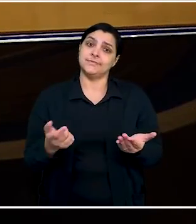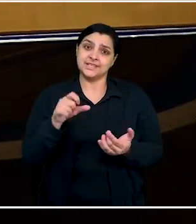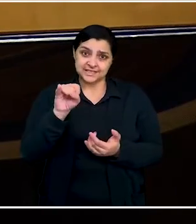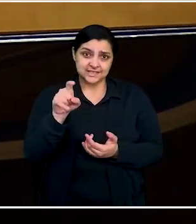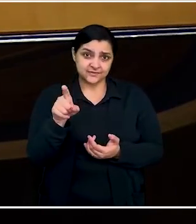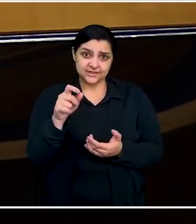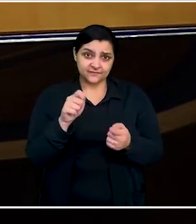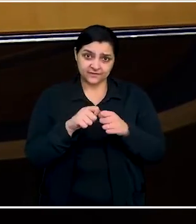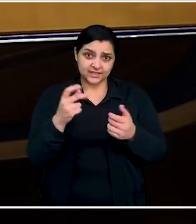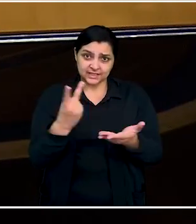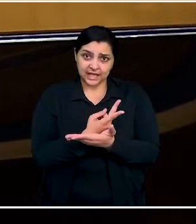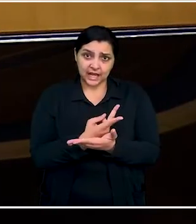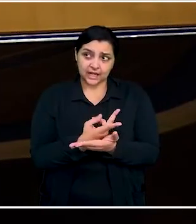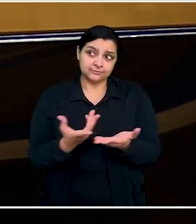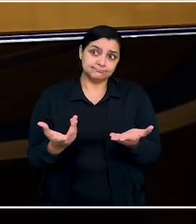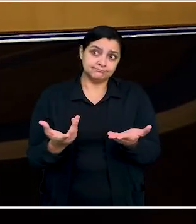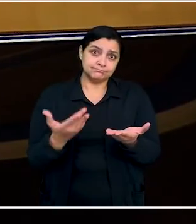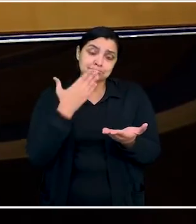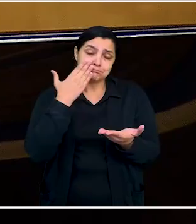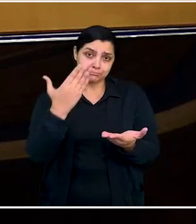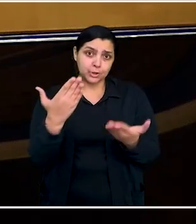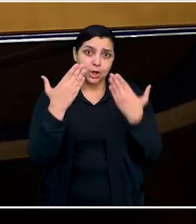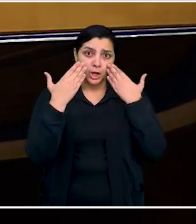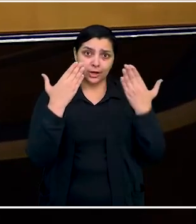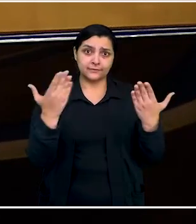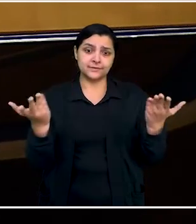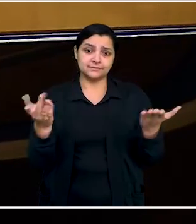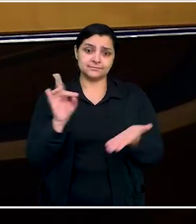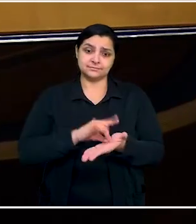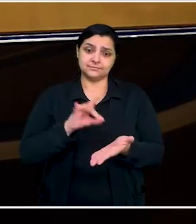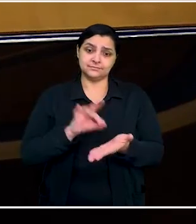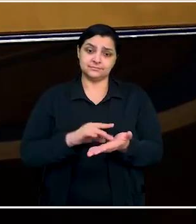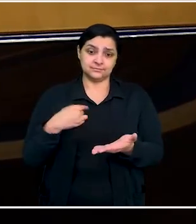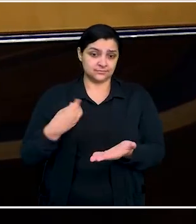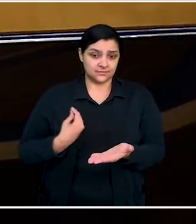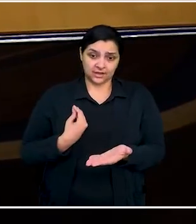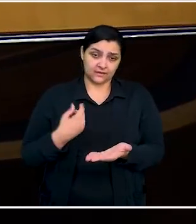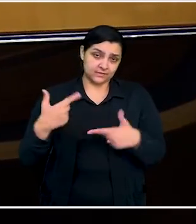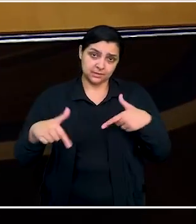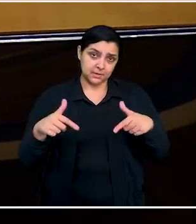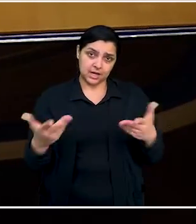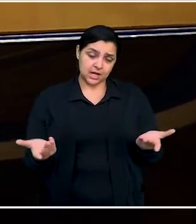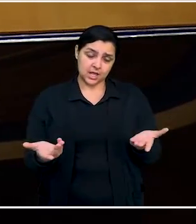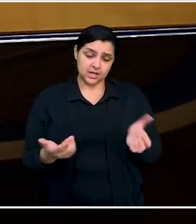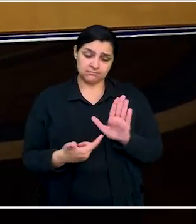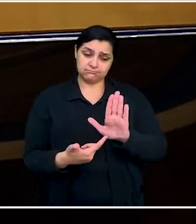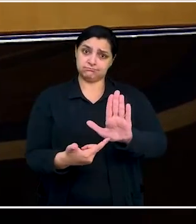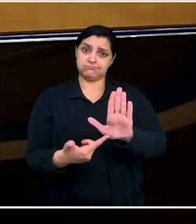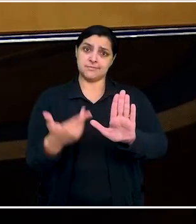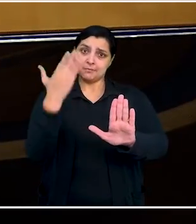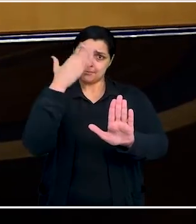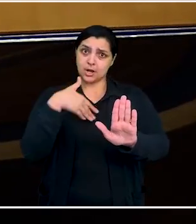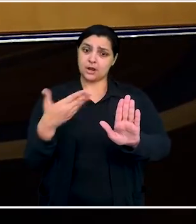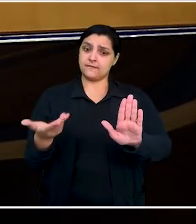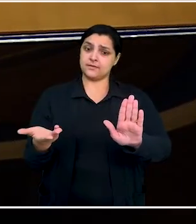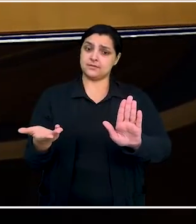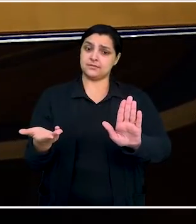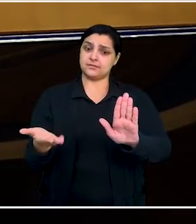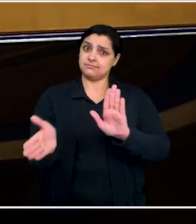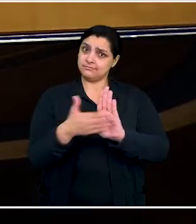não deve, não teme. Então, vamos apurar a verdade. Eu estava no trabalho. Está aqui, a prova é